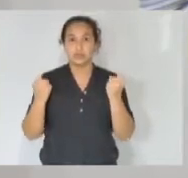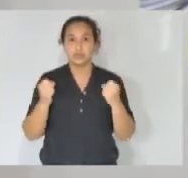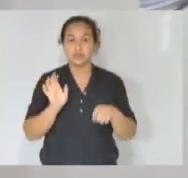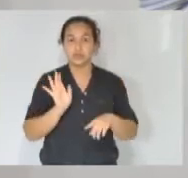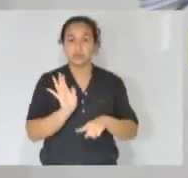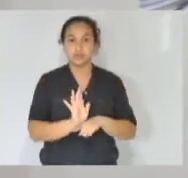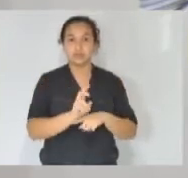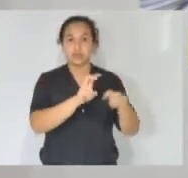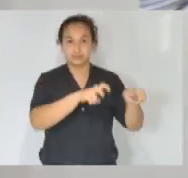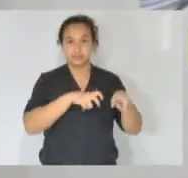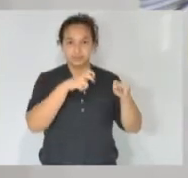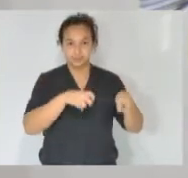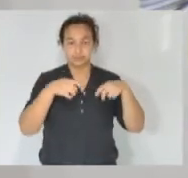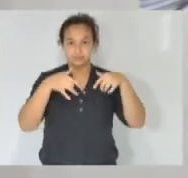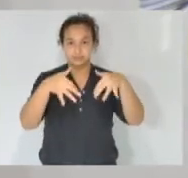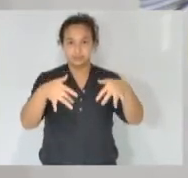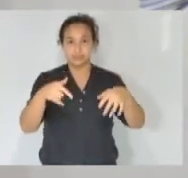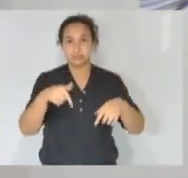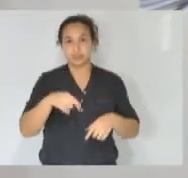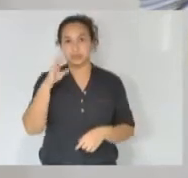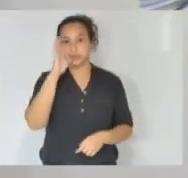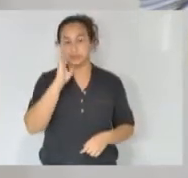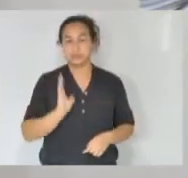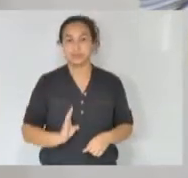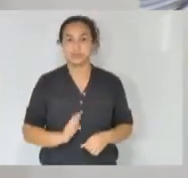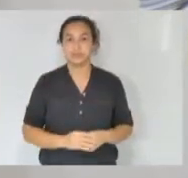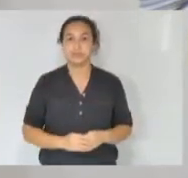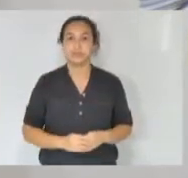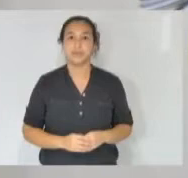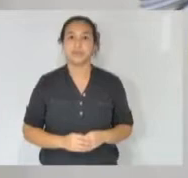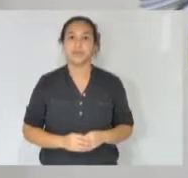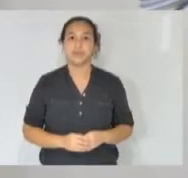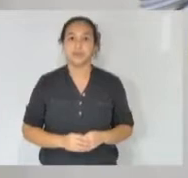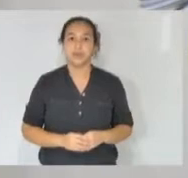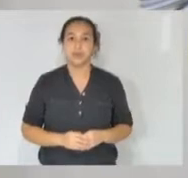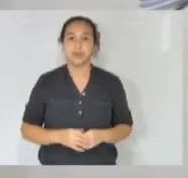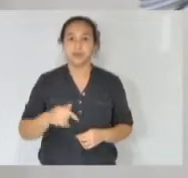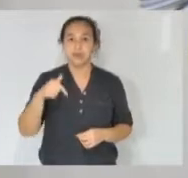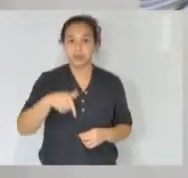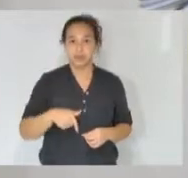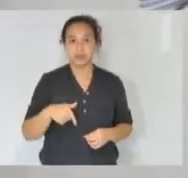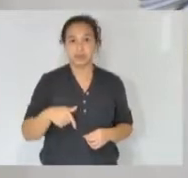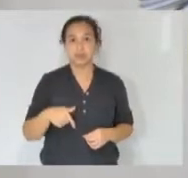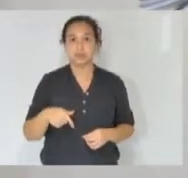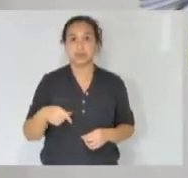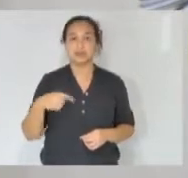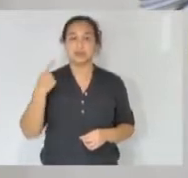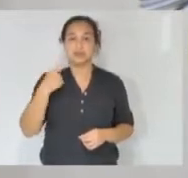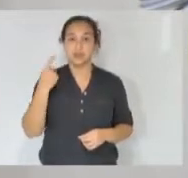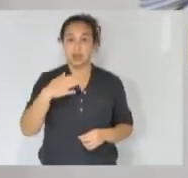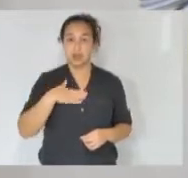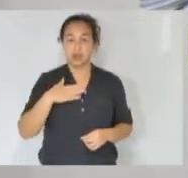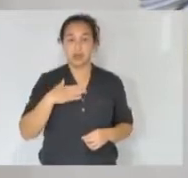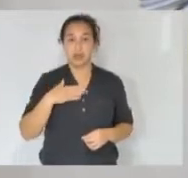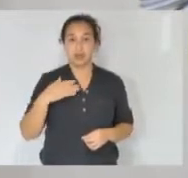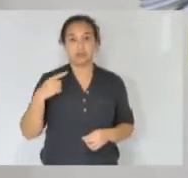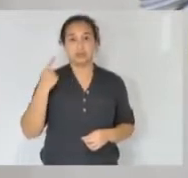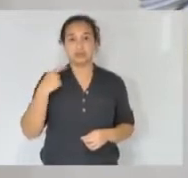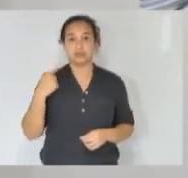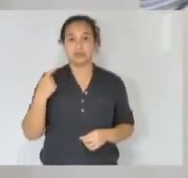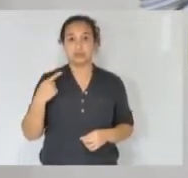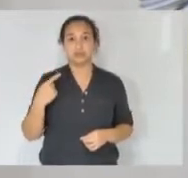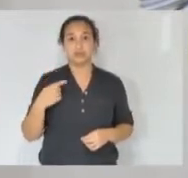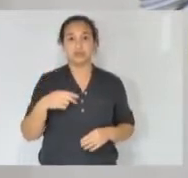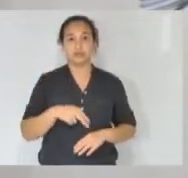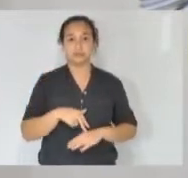agronegócio e a produtividade brasileira. De forma que este é o posicionamento deste deputado. Vamos trabalhar para que